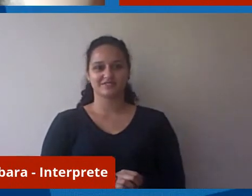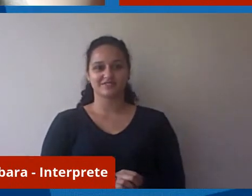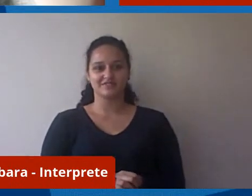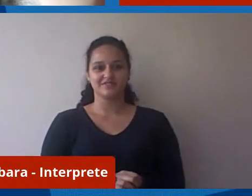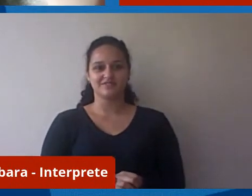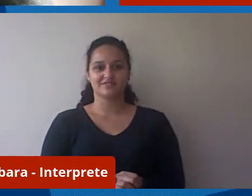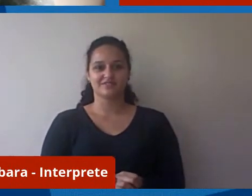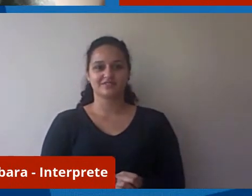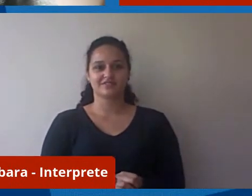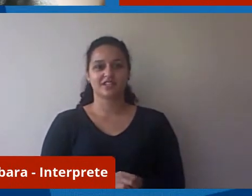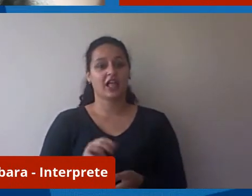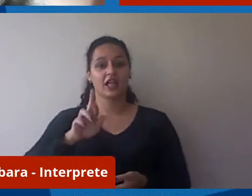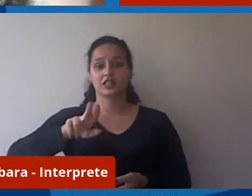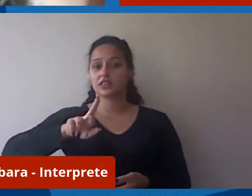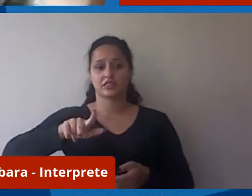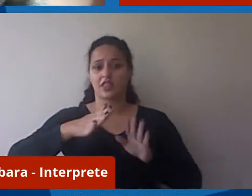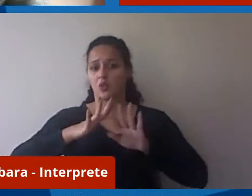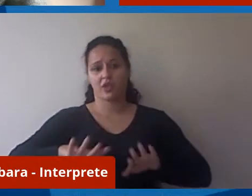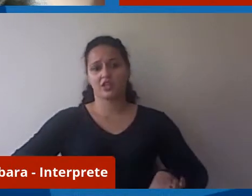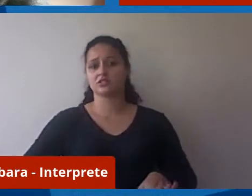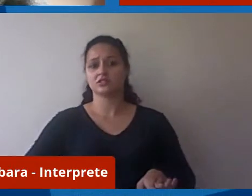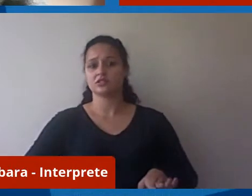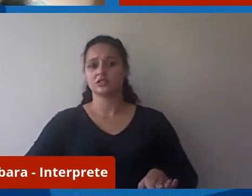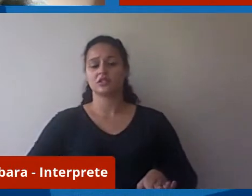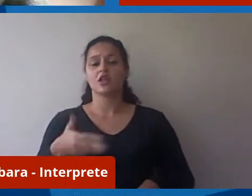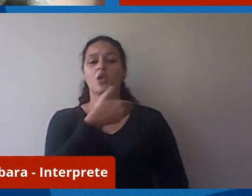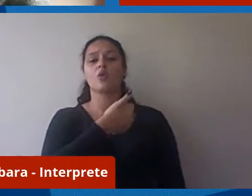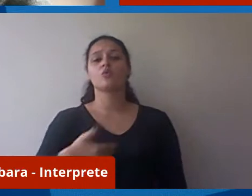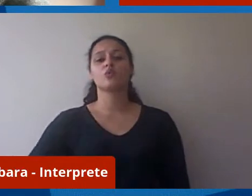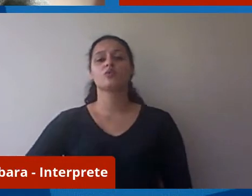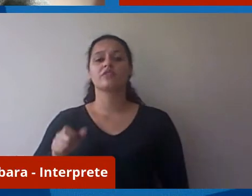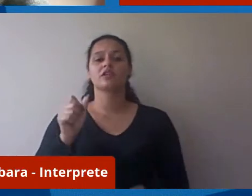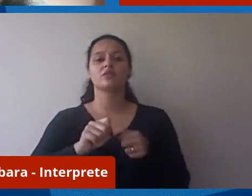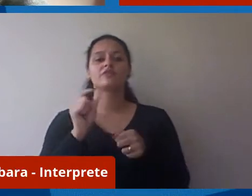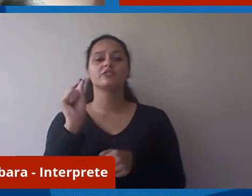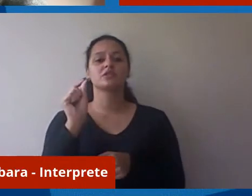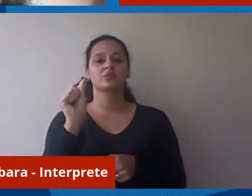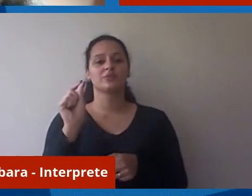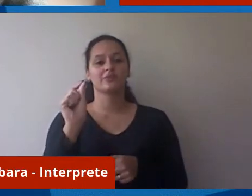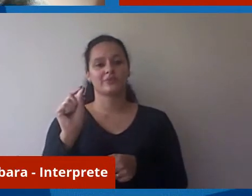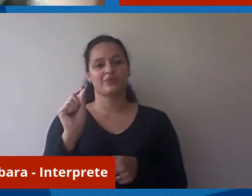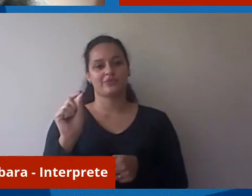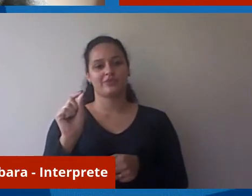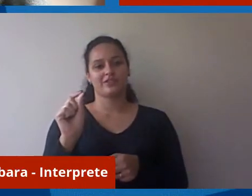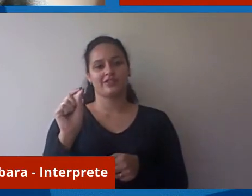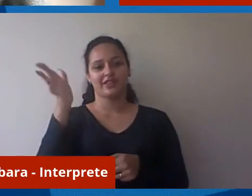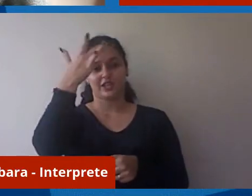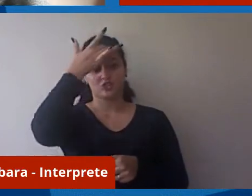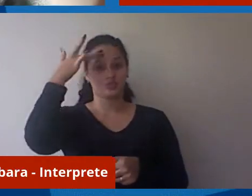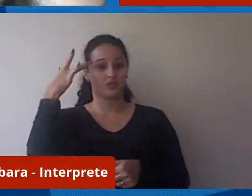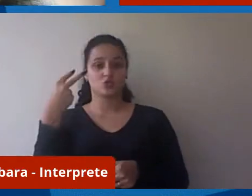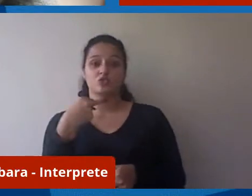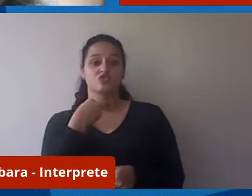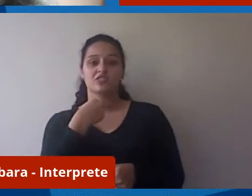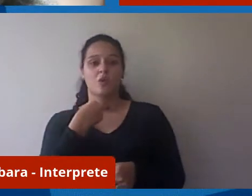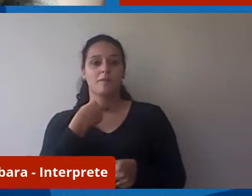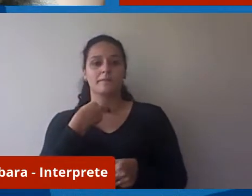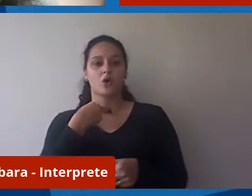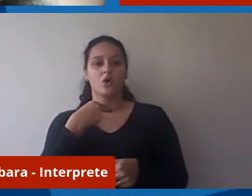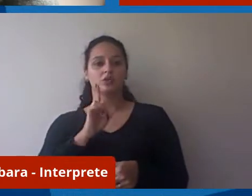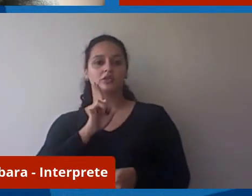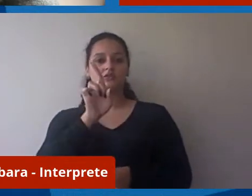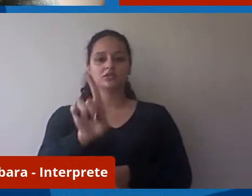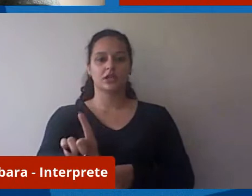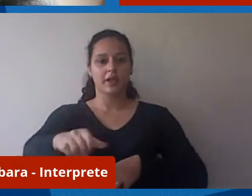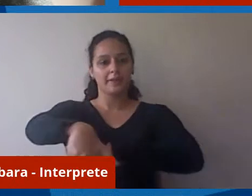Não é assim. O governo está se valendo do quê? Da quarentena, se as pessoas não podem sair na rua. Vamos recordar que estava crescendo